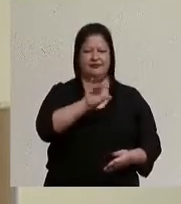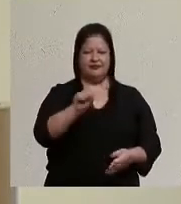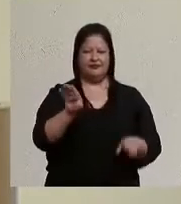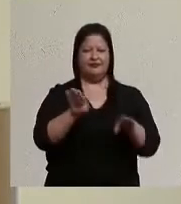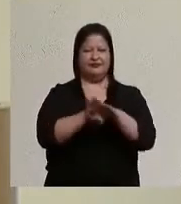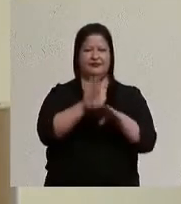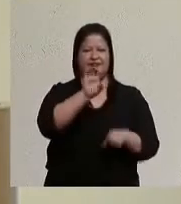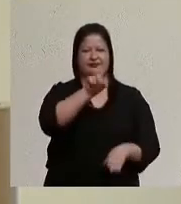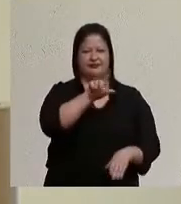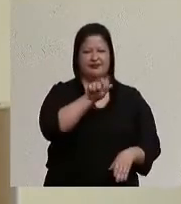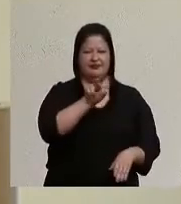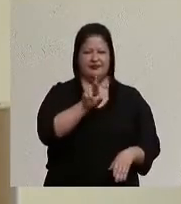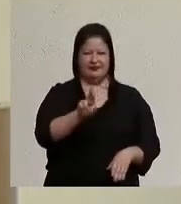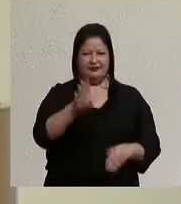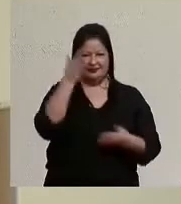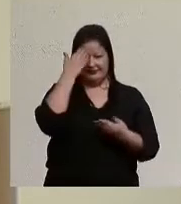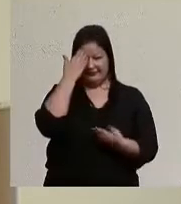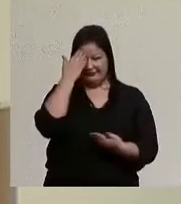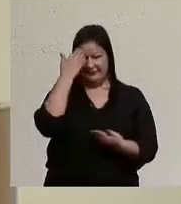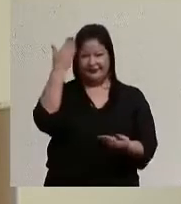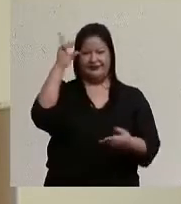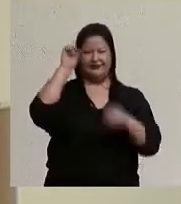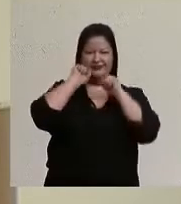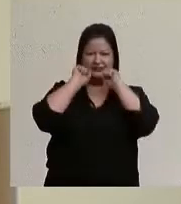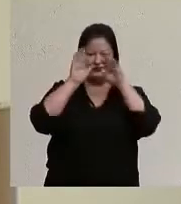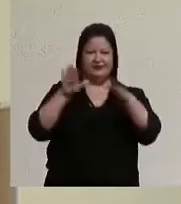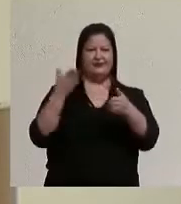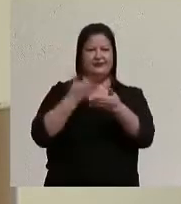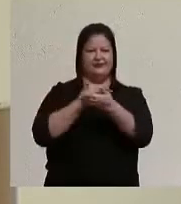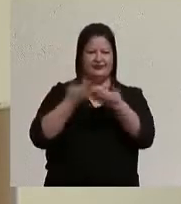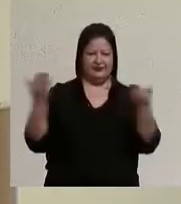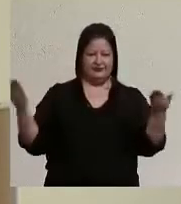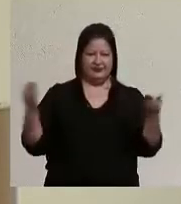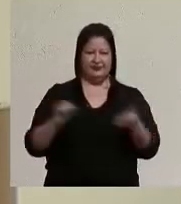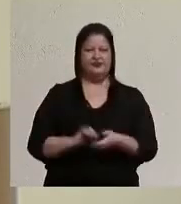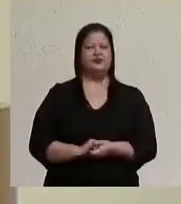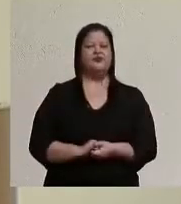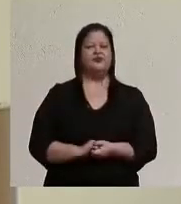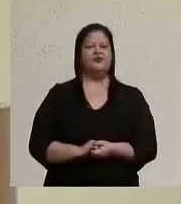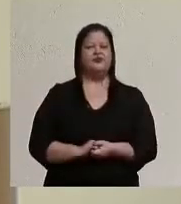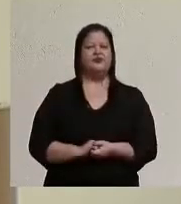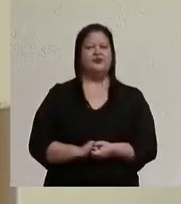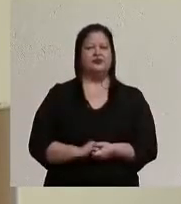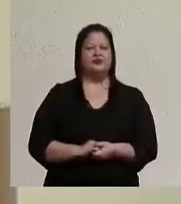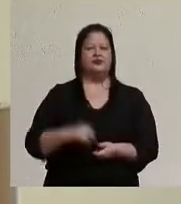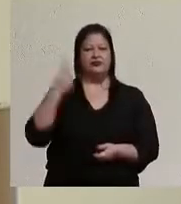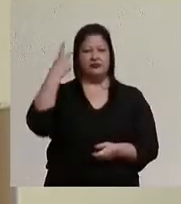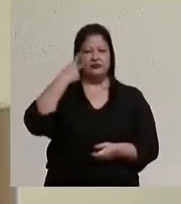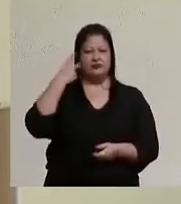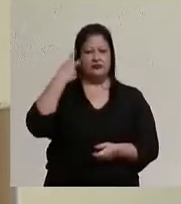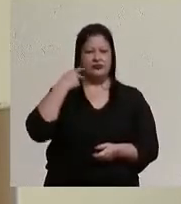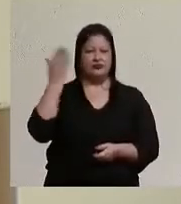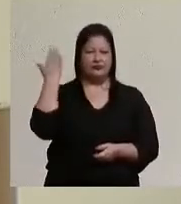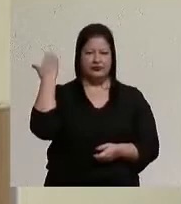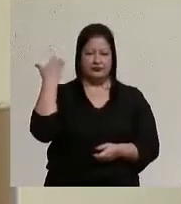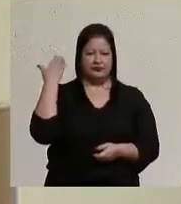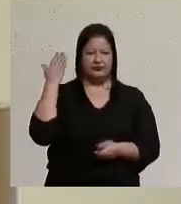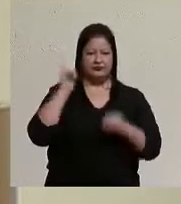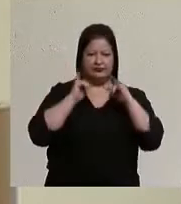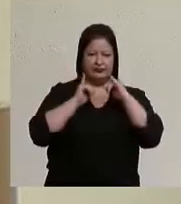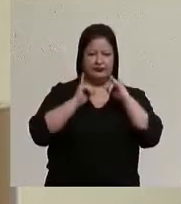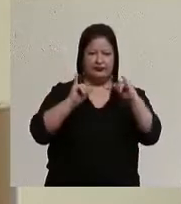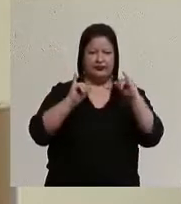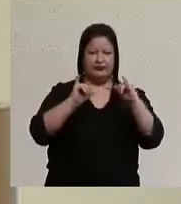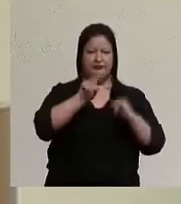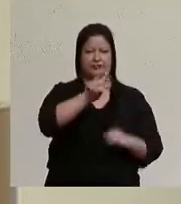e no Lelinho minha gratidão Deus abençoe a todos agora o vereador que me antecedeu o vereador Vieirinha